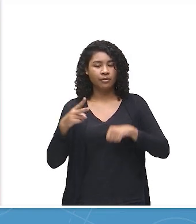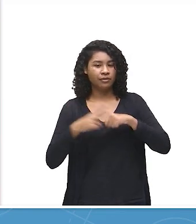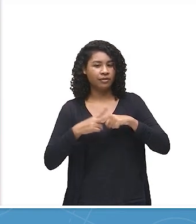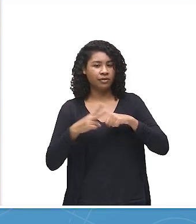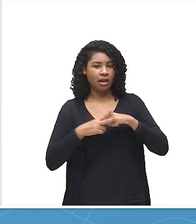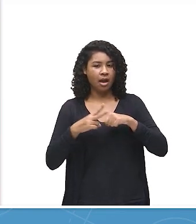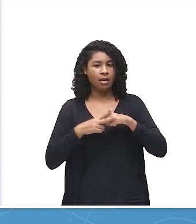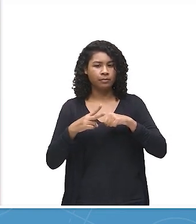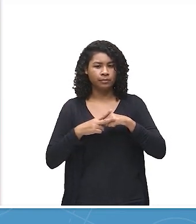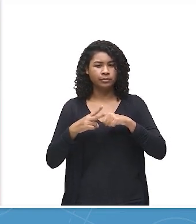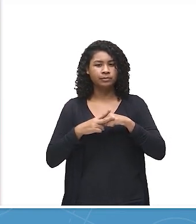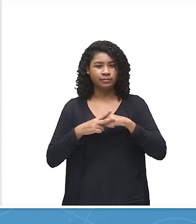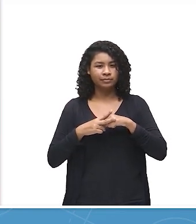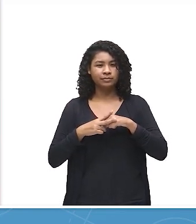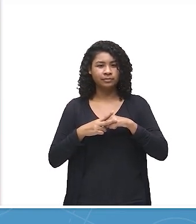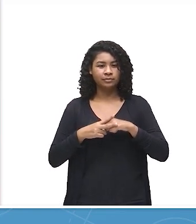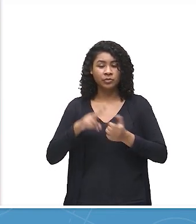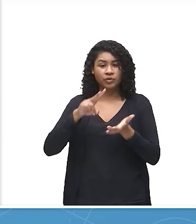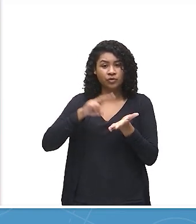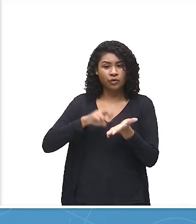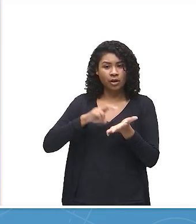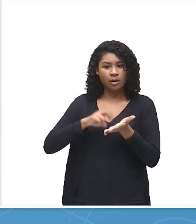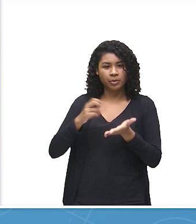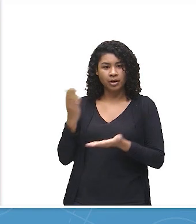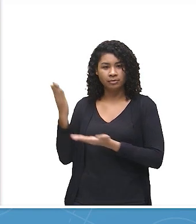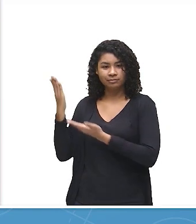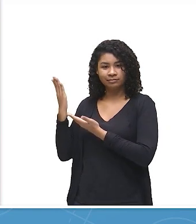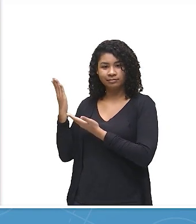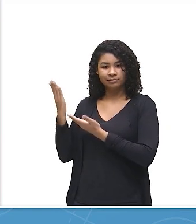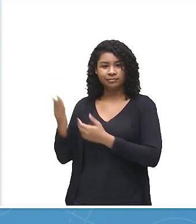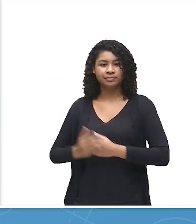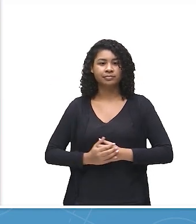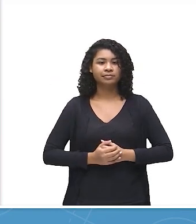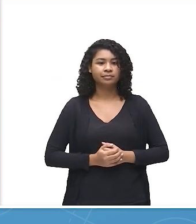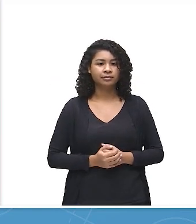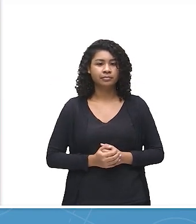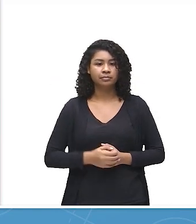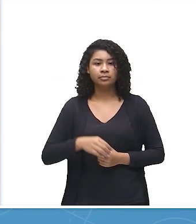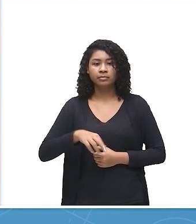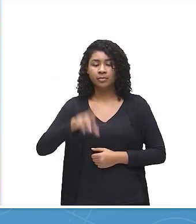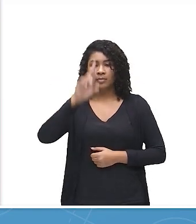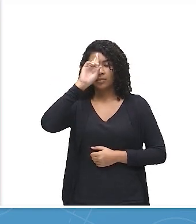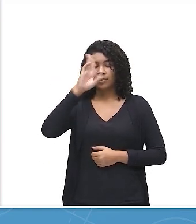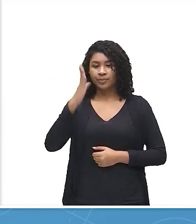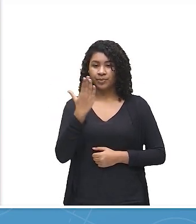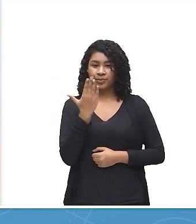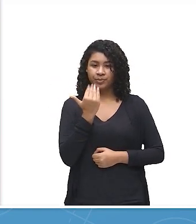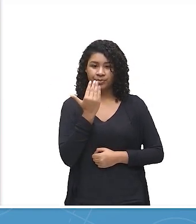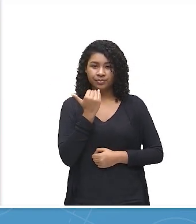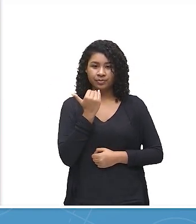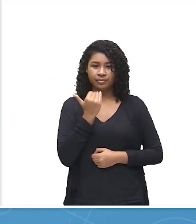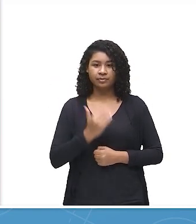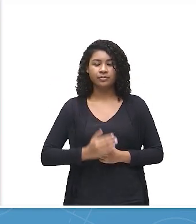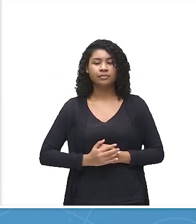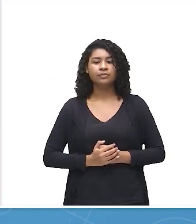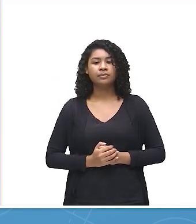school é ir para a escola. Ir para a escola. ou